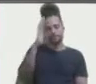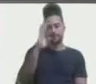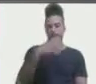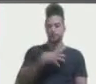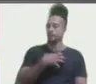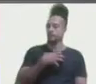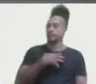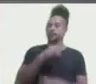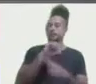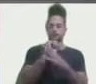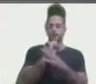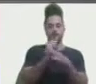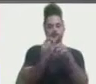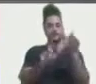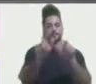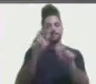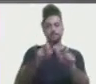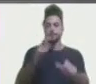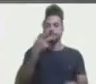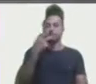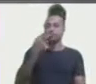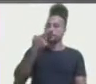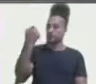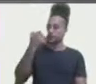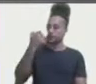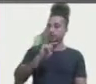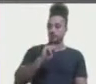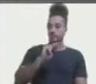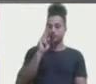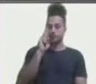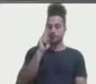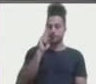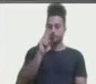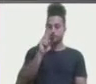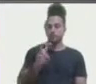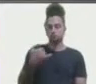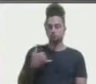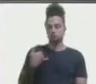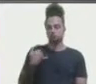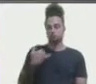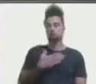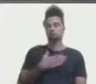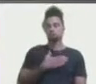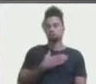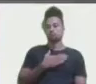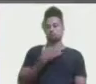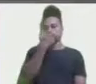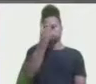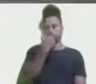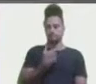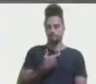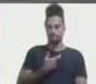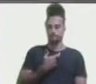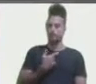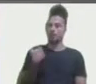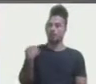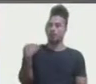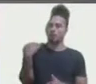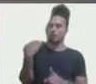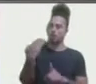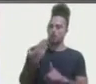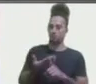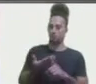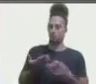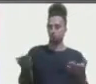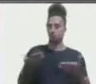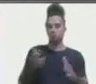né e de novo eu estou com 57 anos nesse tempo todo meu de existência nunca